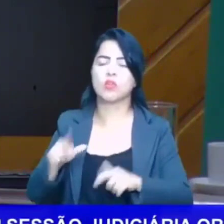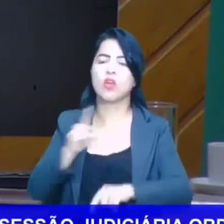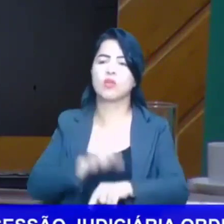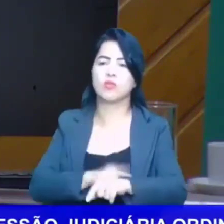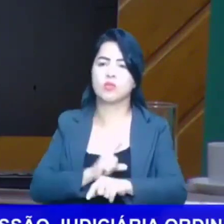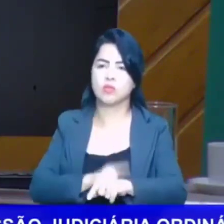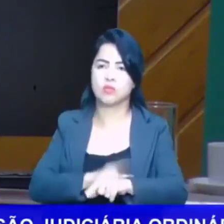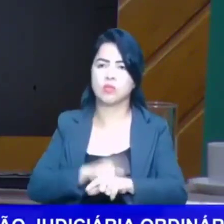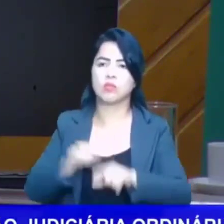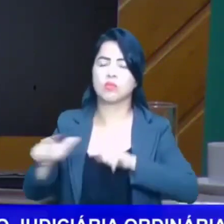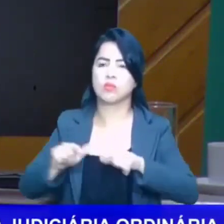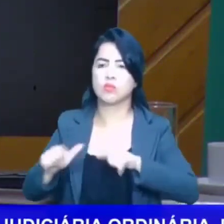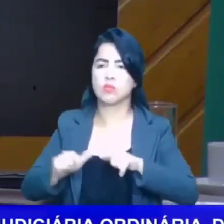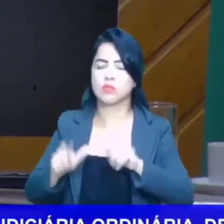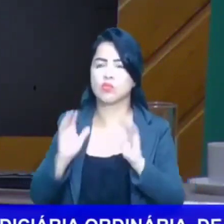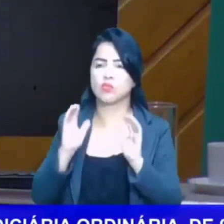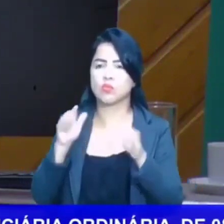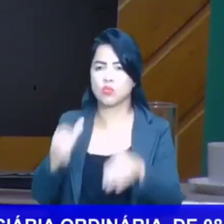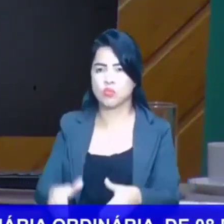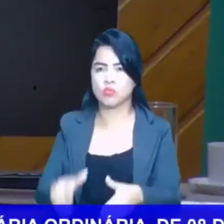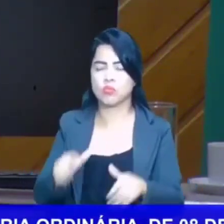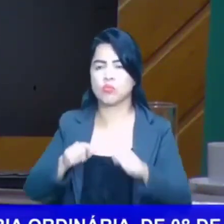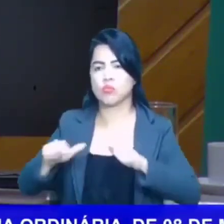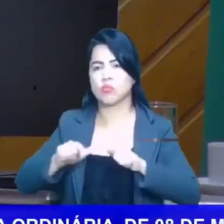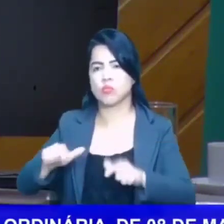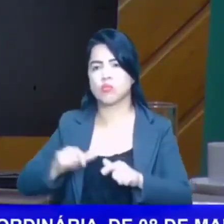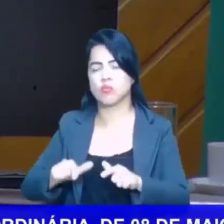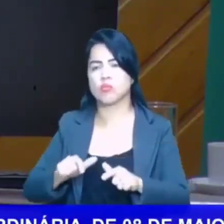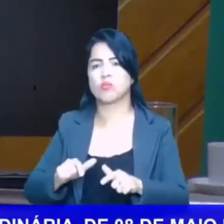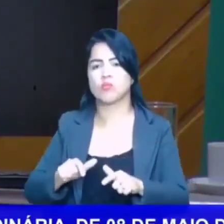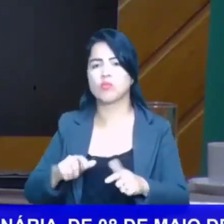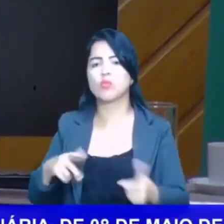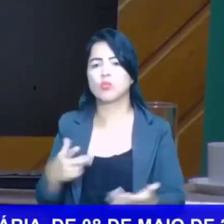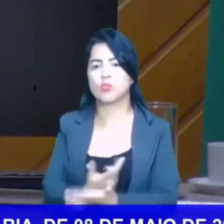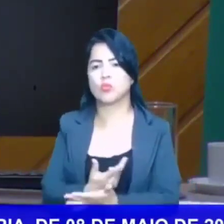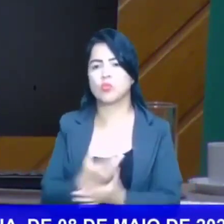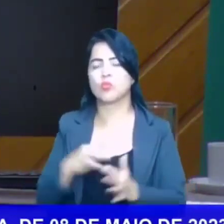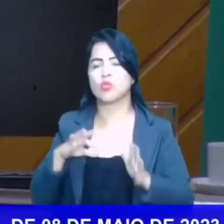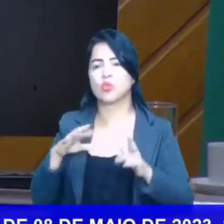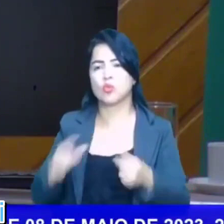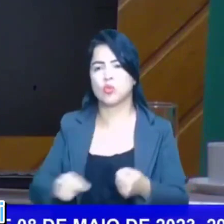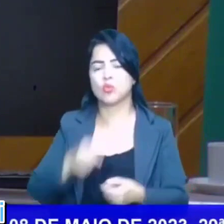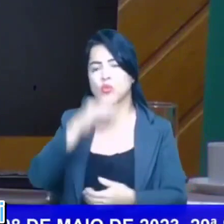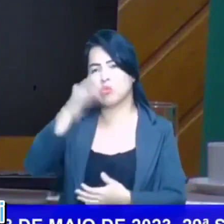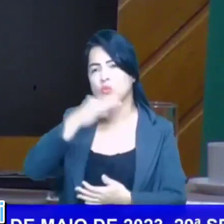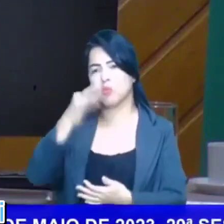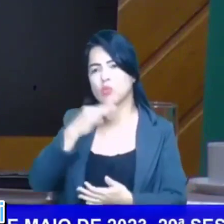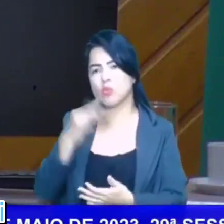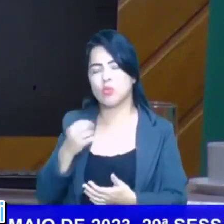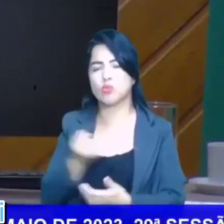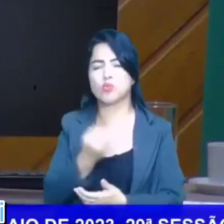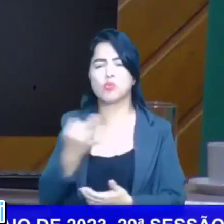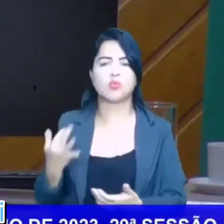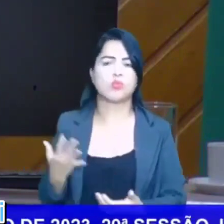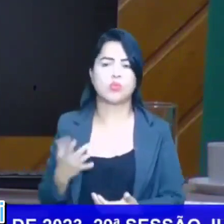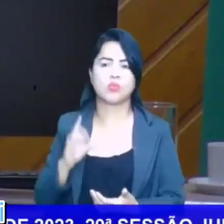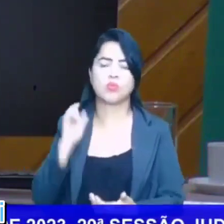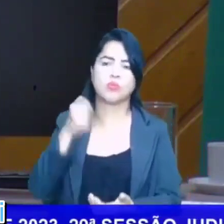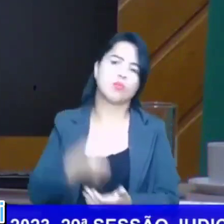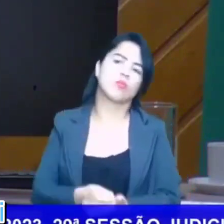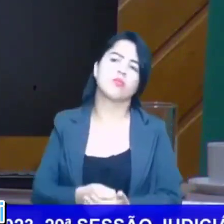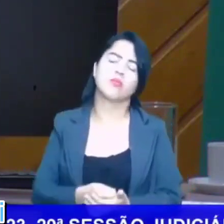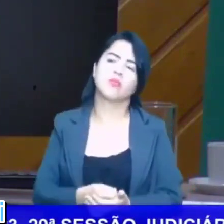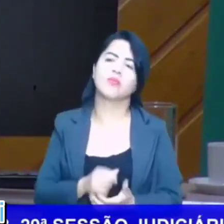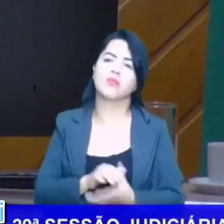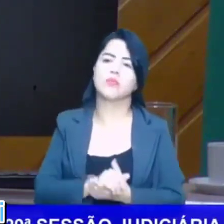horas trabalhadas, da especificação das atividades executadas e da justificativa do preço contratado. Então,